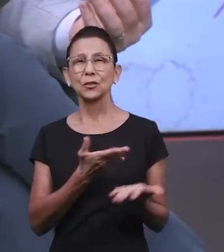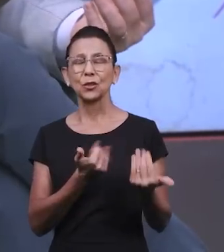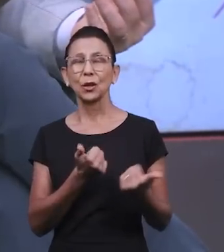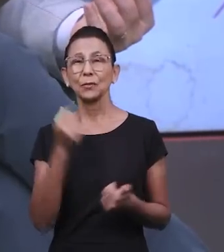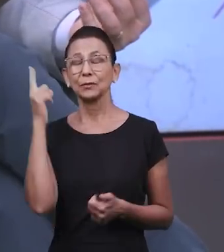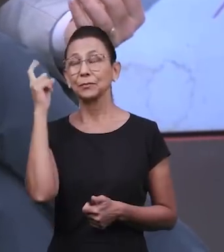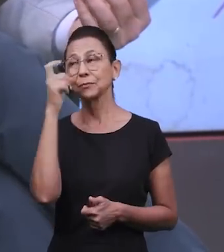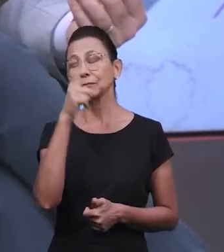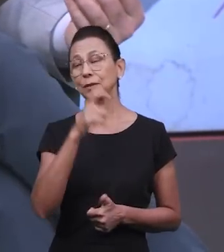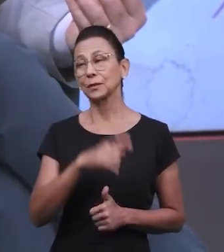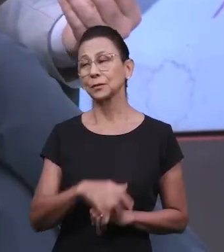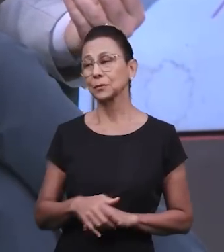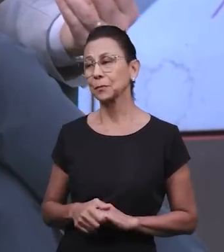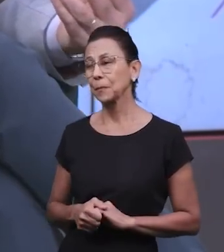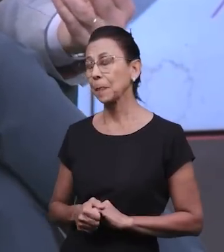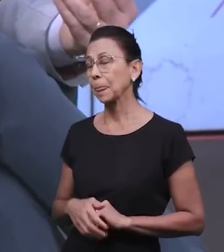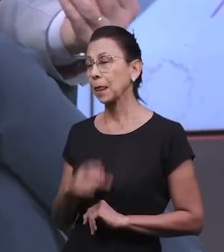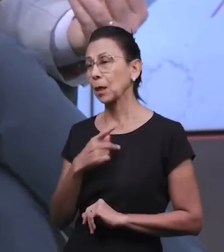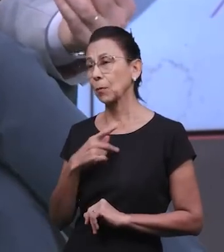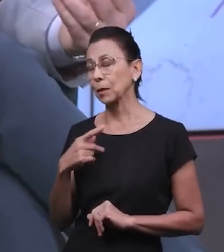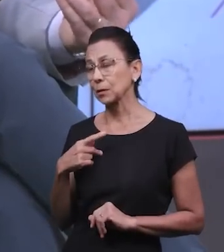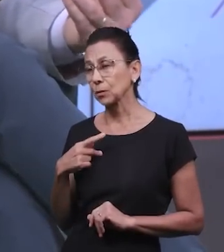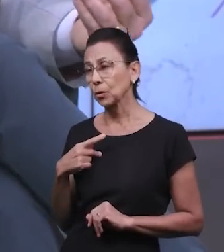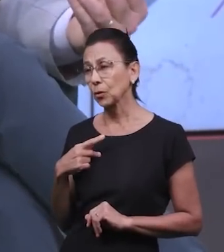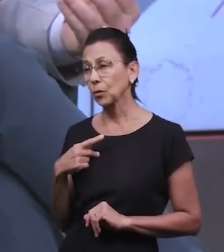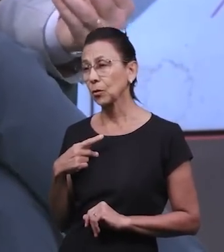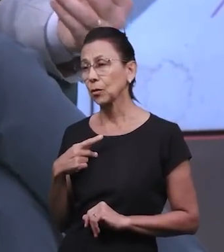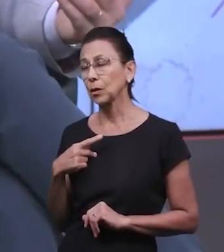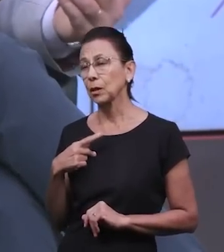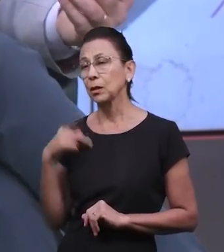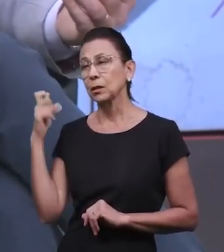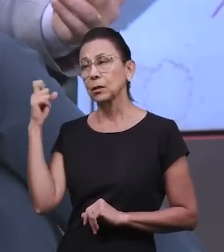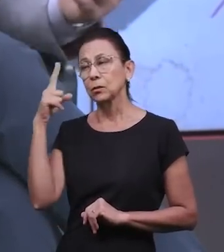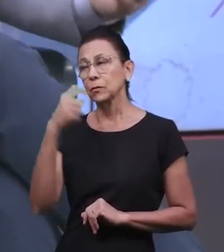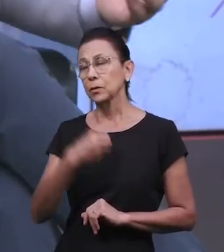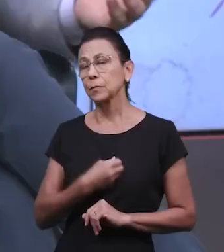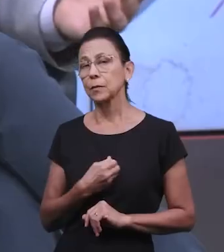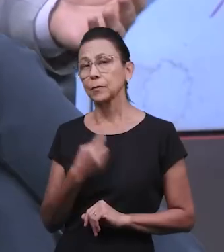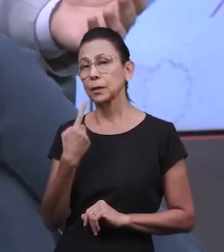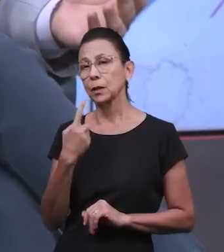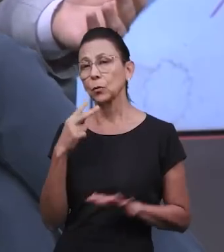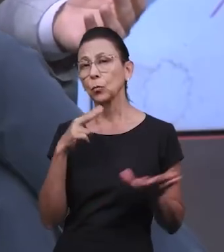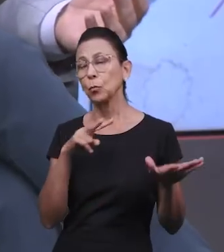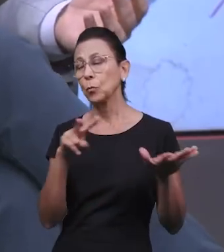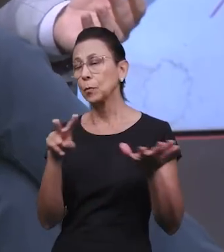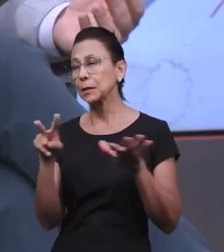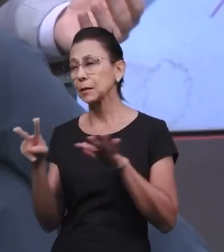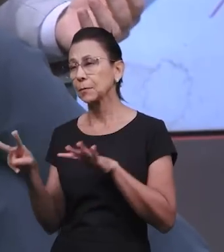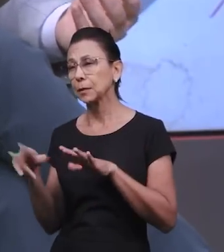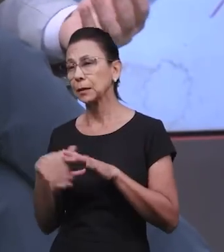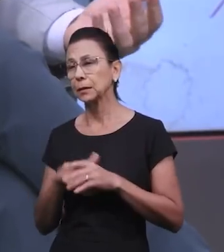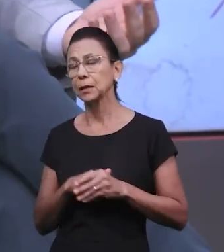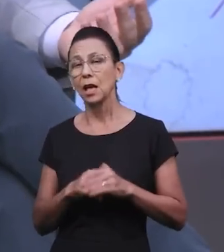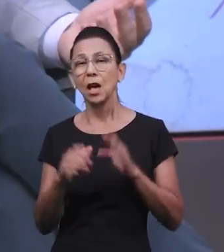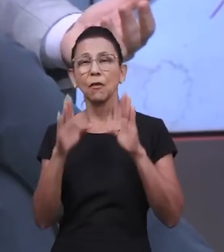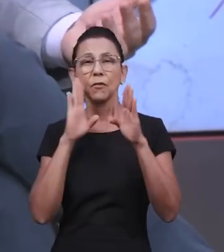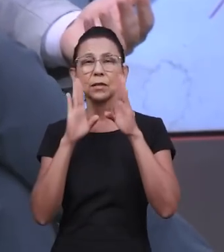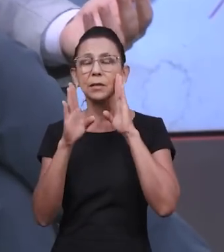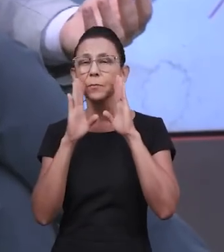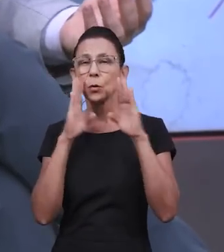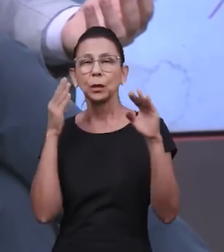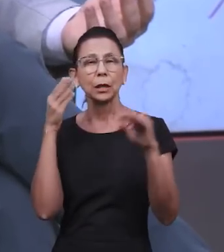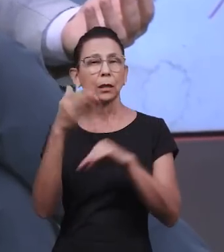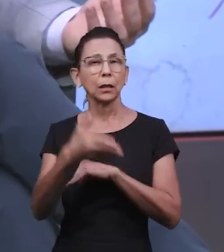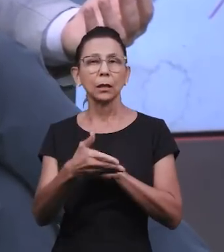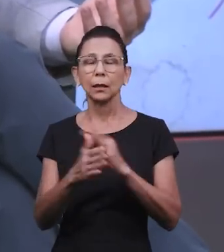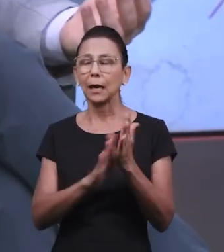seguinte: pastor, a situação para a minha vida está tão difícil que tem uma semana que eu nem entro no Facebook. Eu tomei um susto quando ele